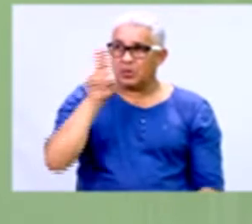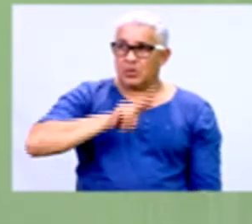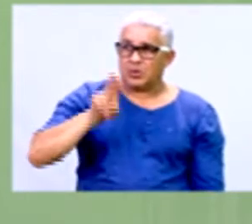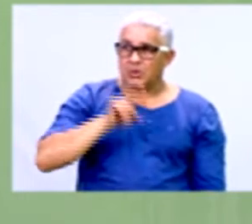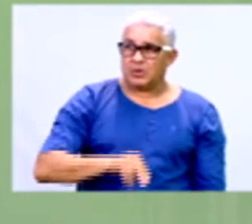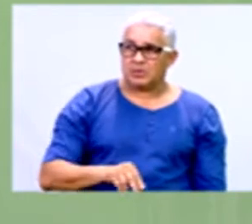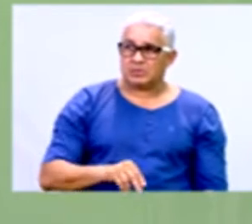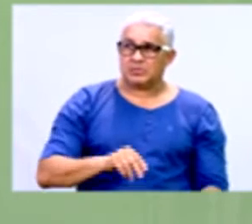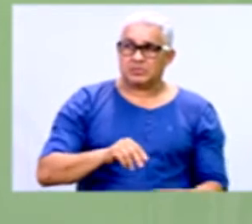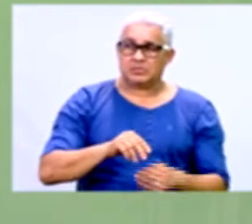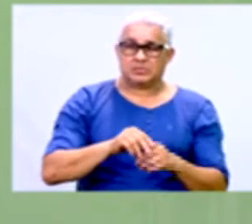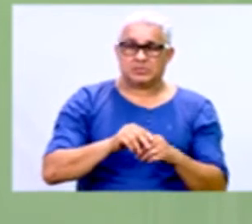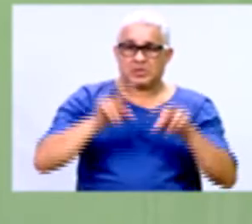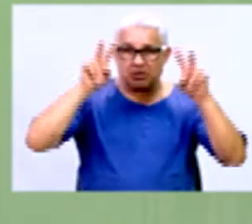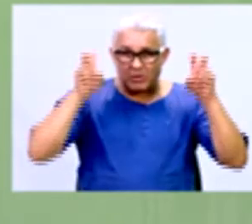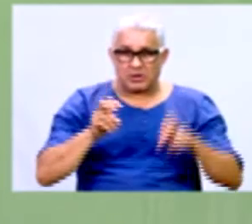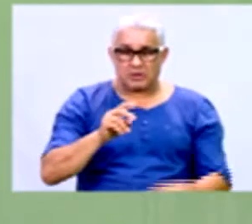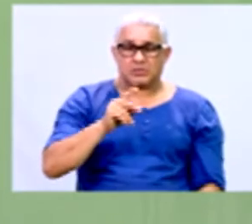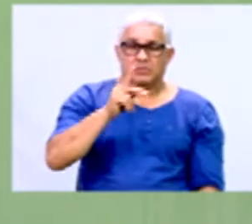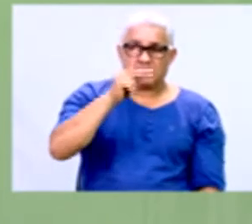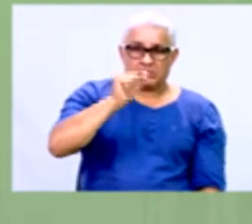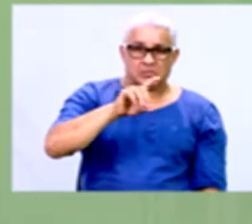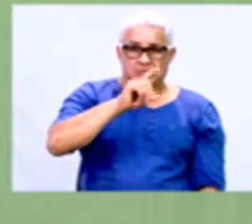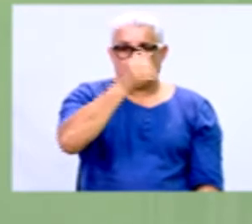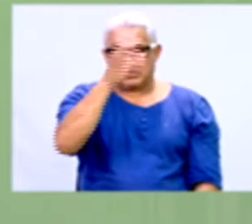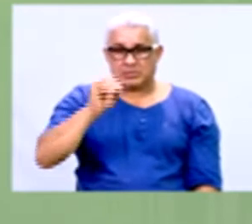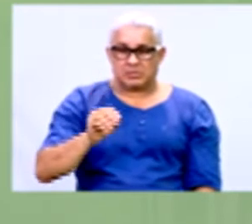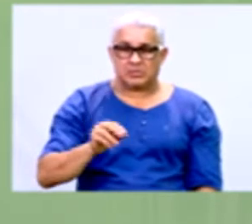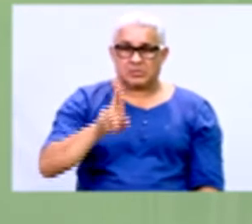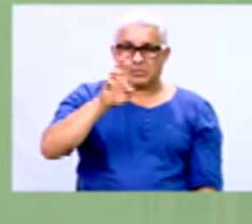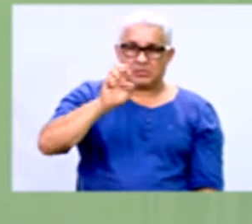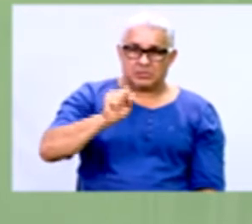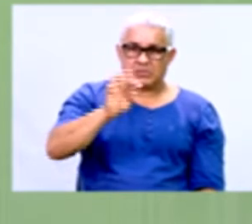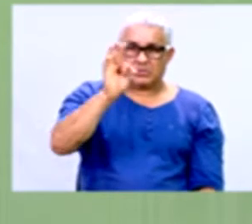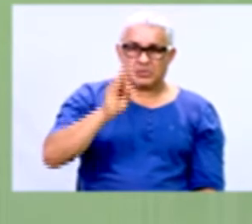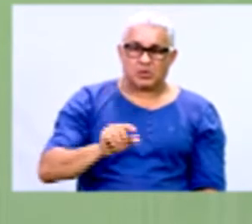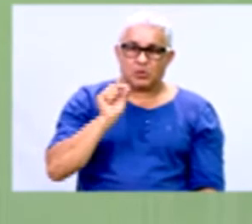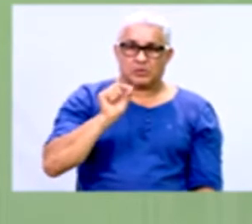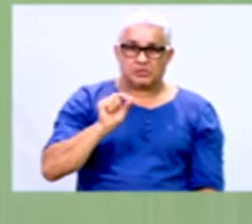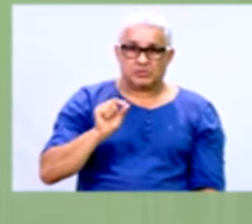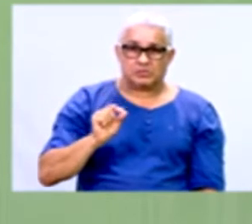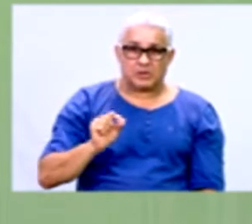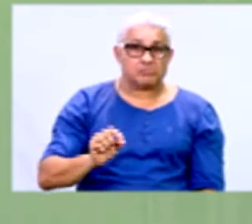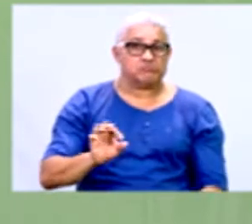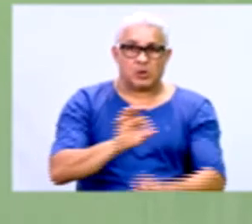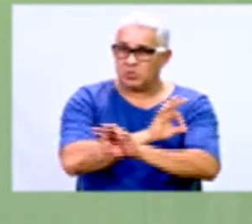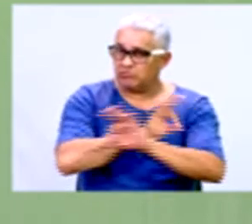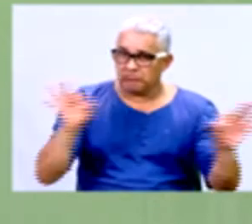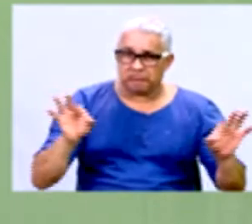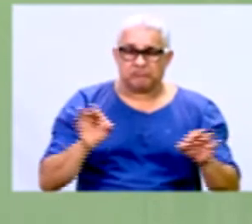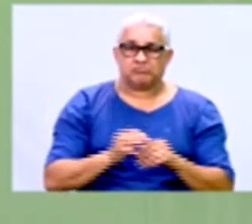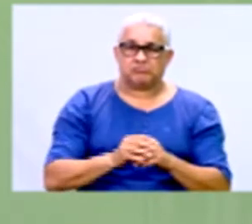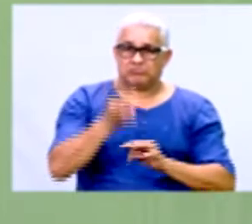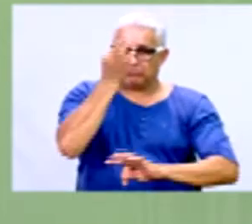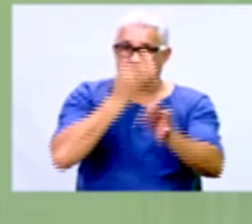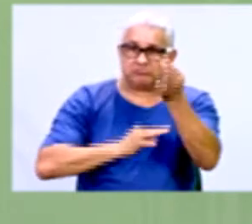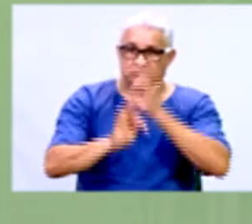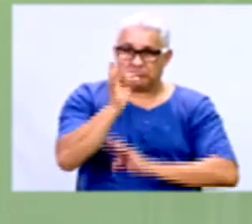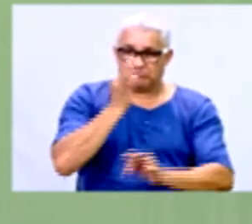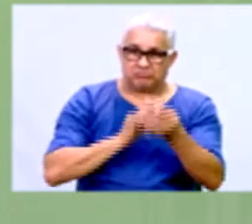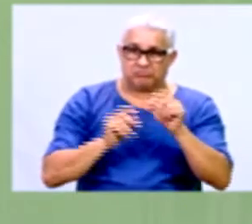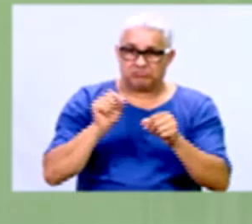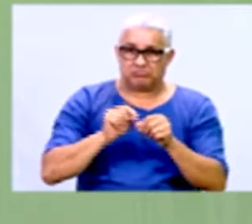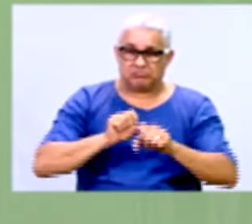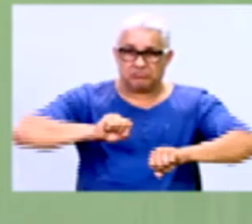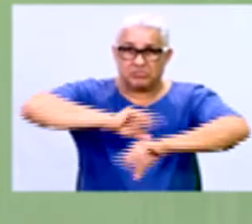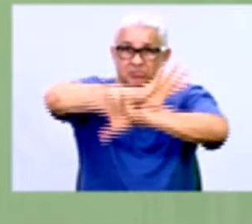XML, né, mostrando que a eficiência dessas tecnologias para fazer com que esse padrão funcione. Vale esclarecer